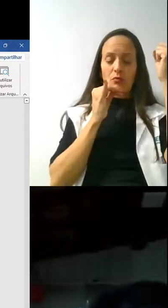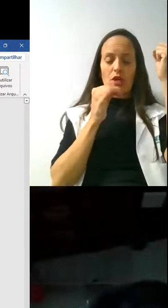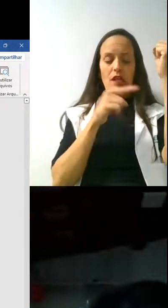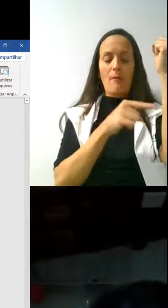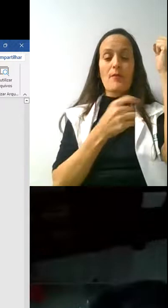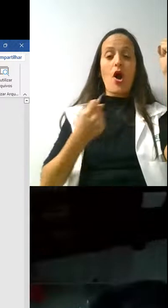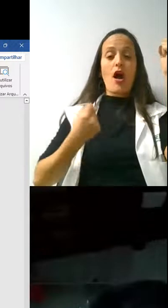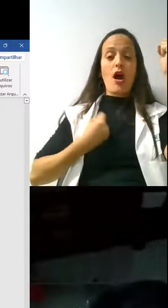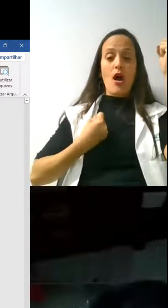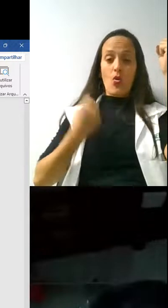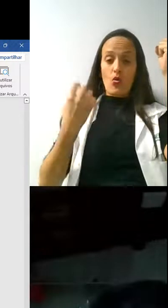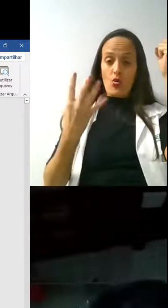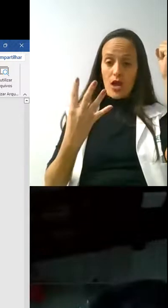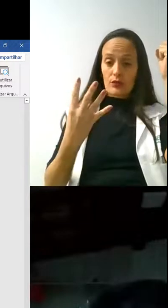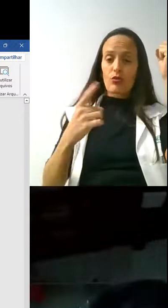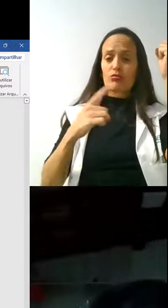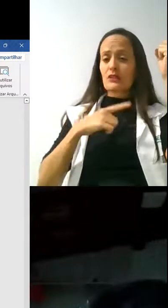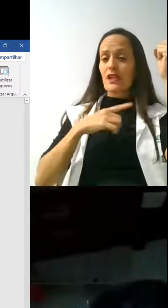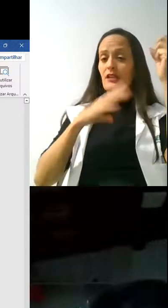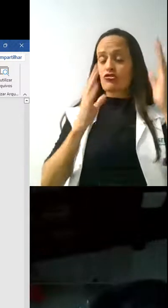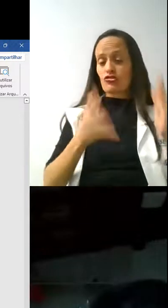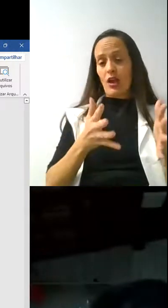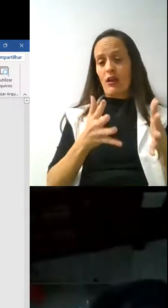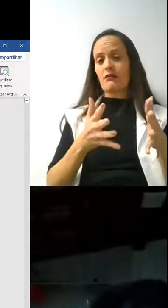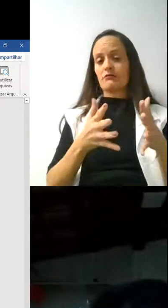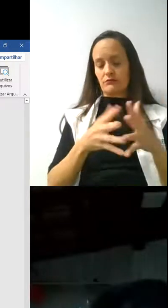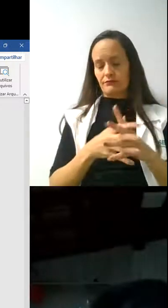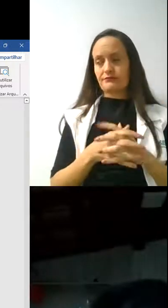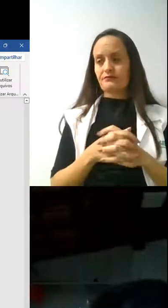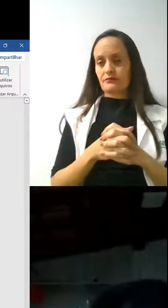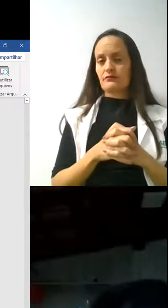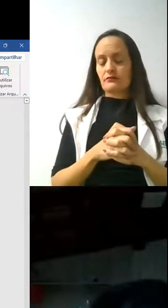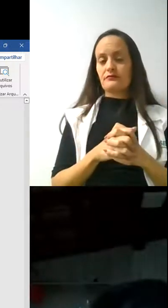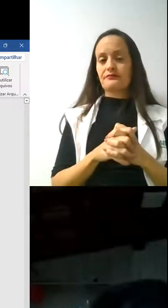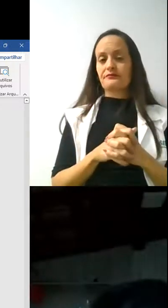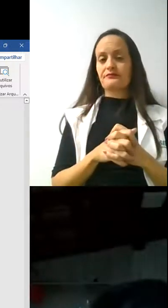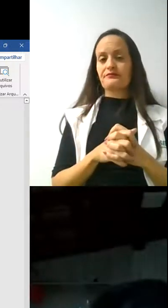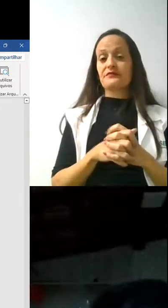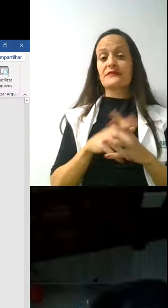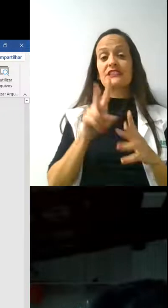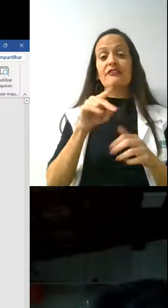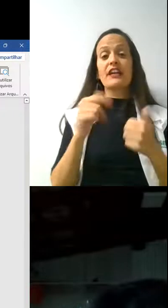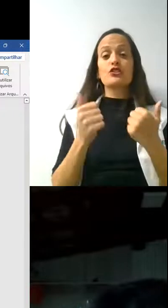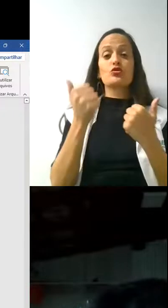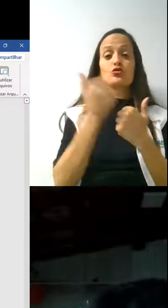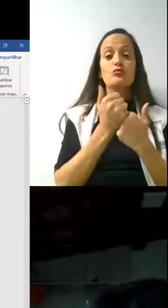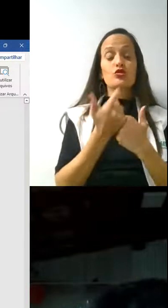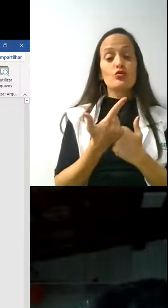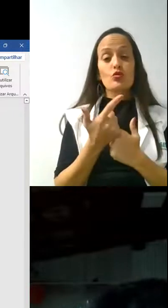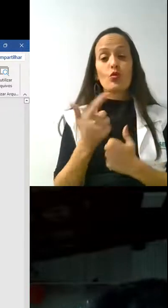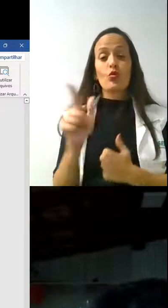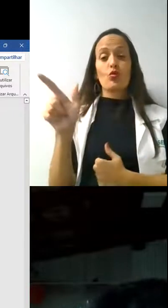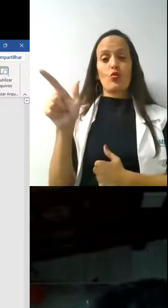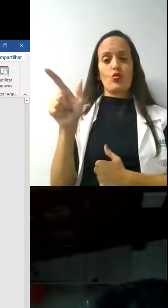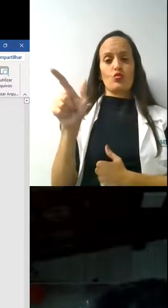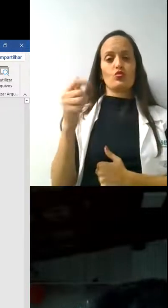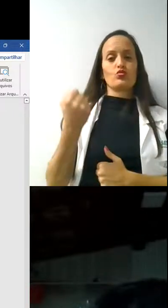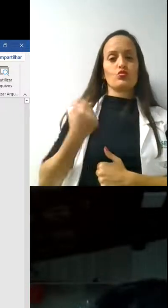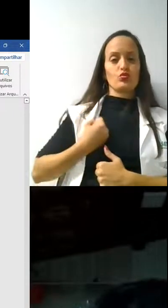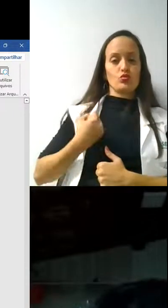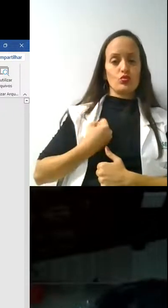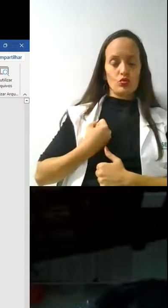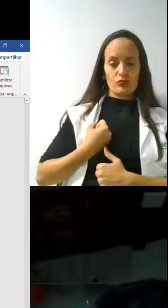chave faca, rede trifásica, né? Simples NF, que será substituído por uma chave com abertura em carga. Como assim,